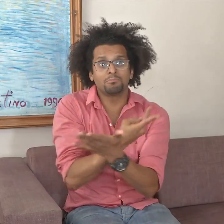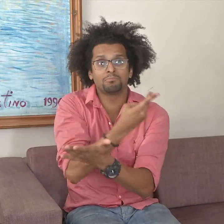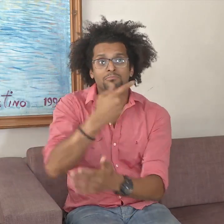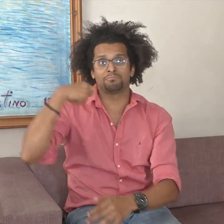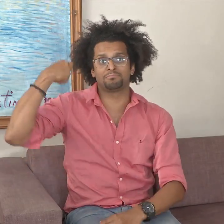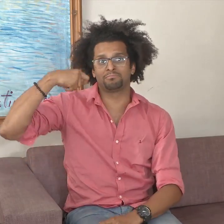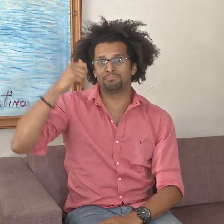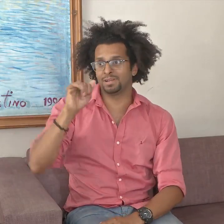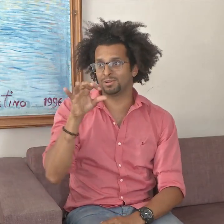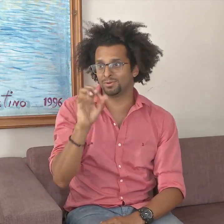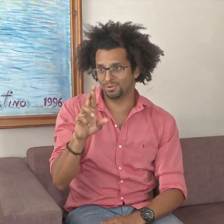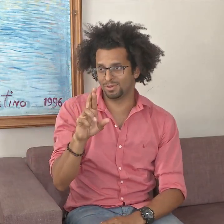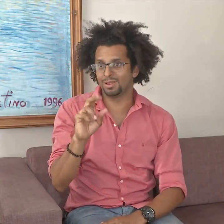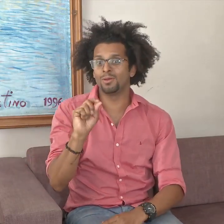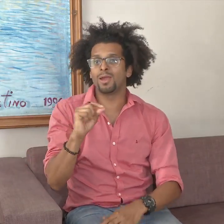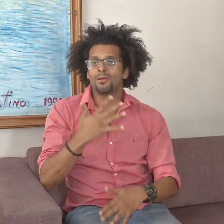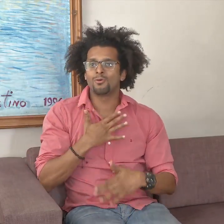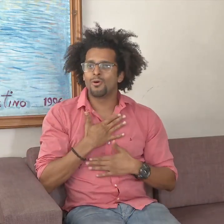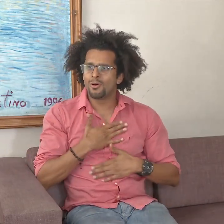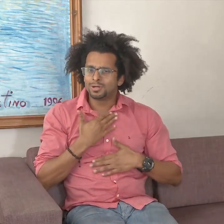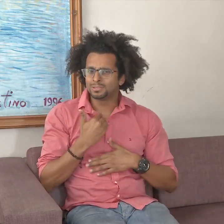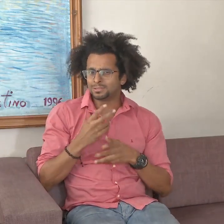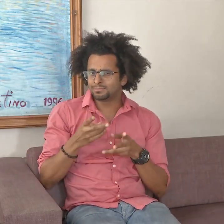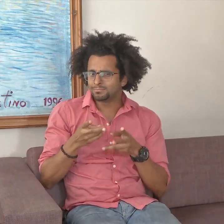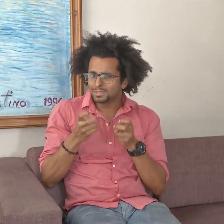o que ia acontecer comigo.